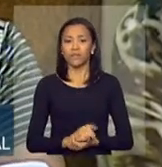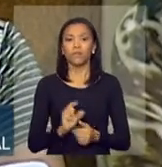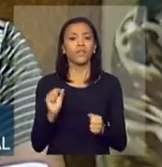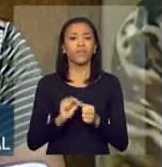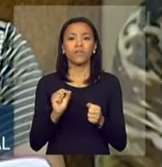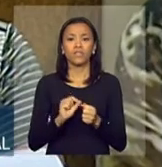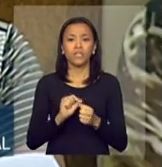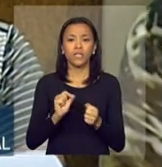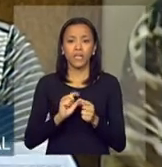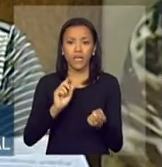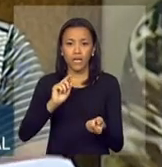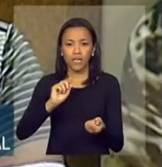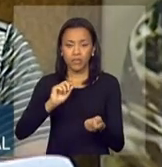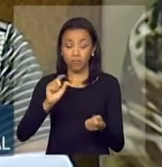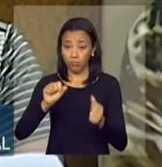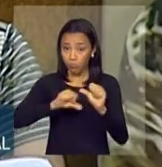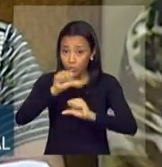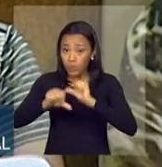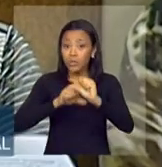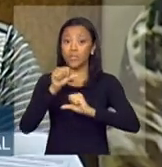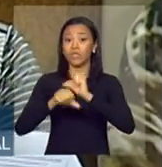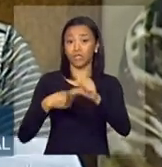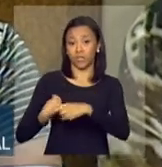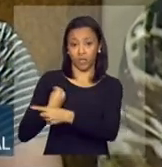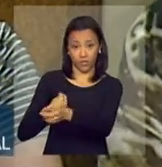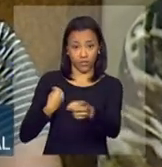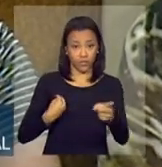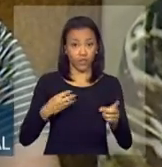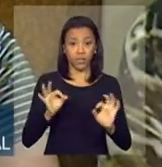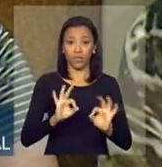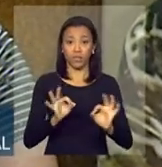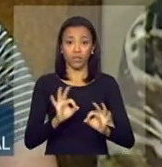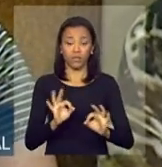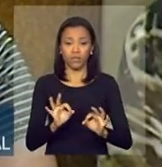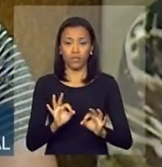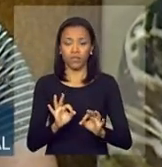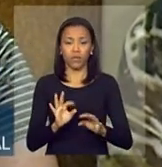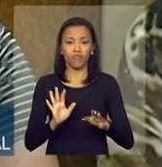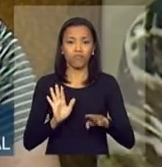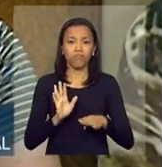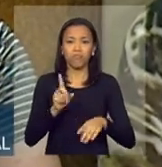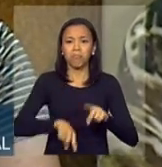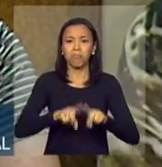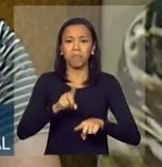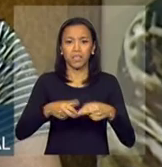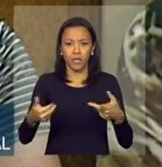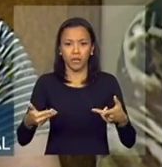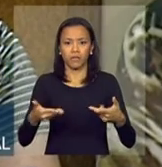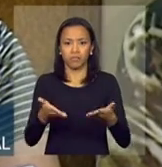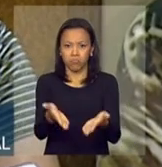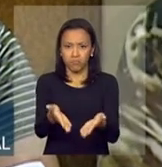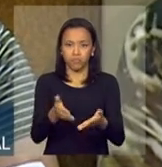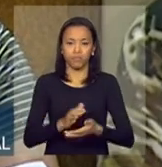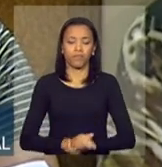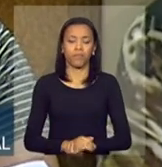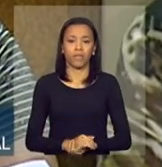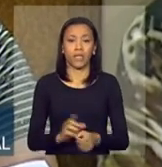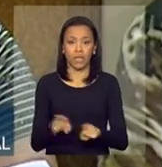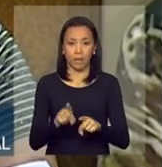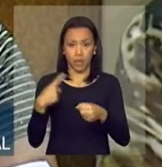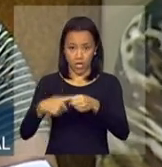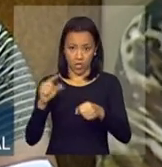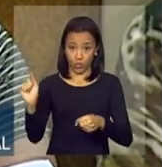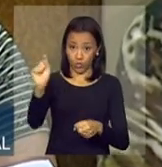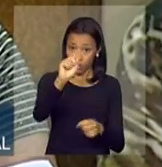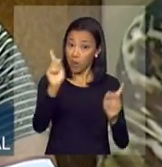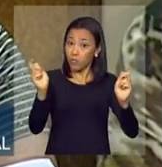as alterações devidas e não aportar mais recursos para essa ação. Nos municípios, é preciso